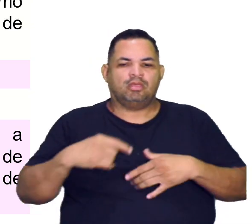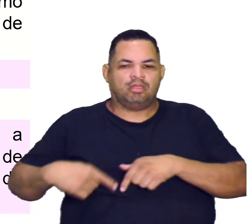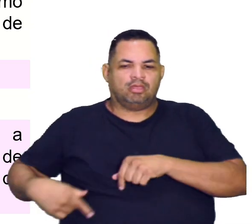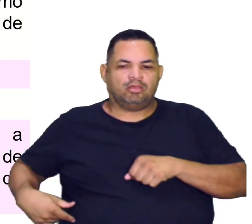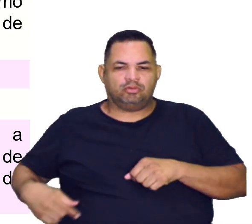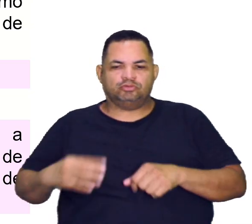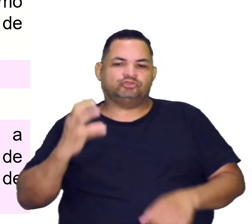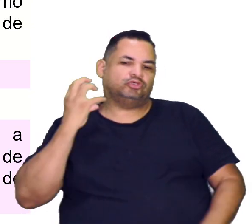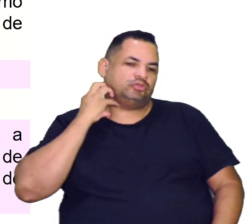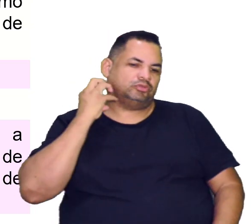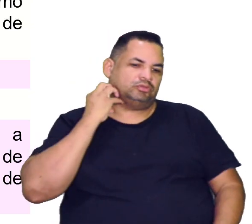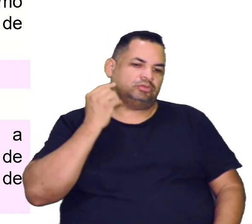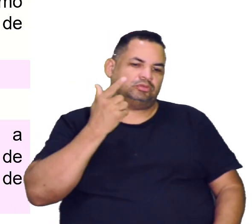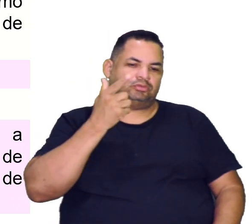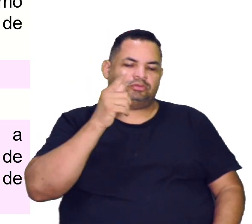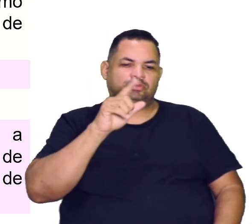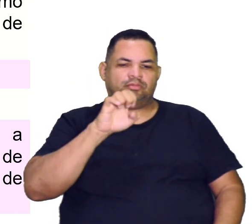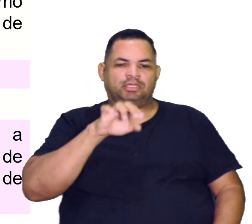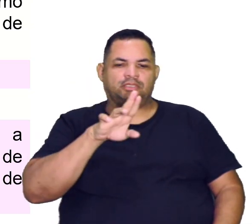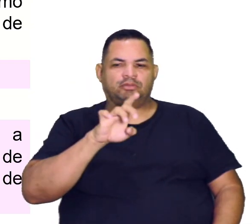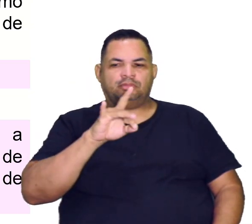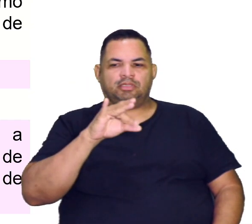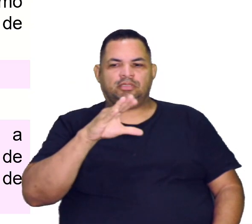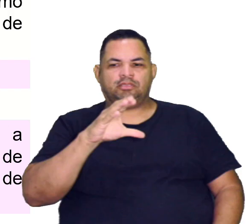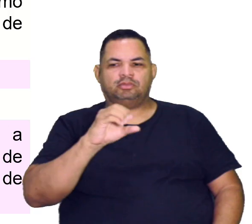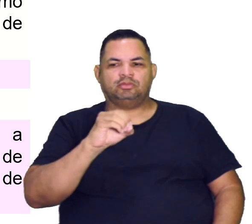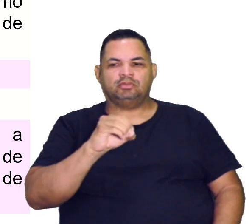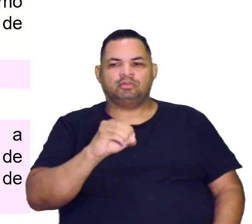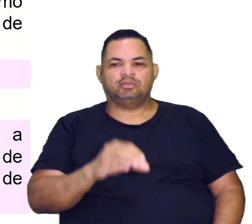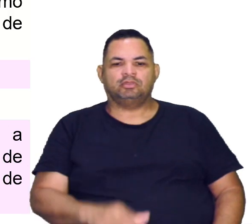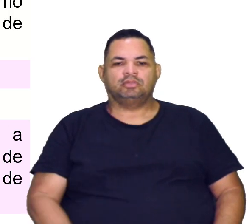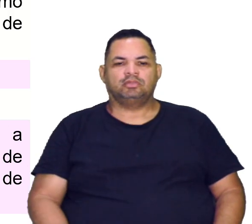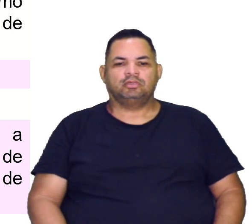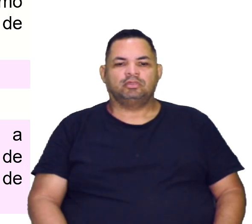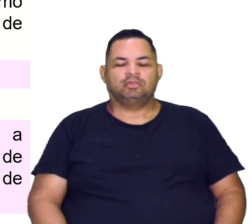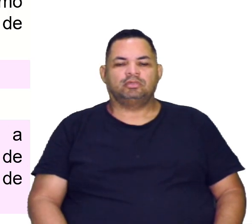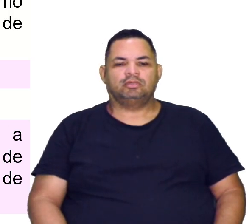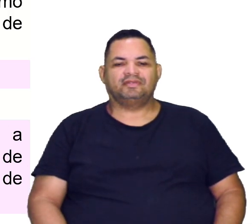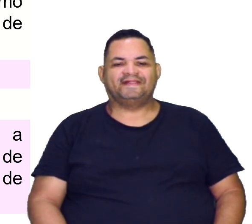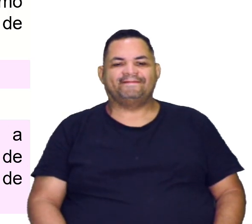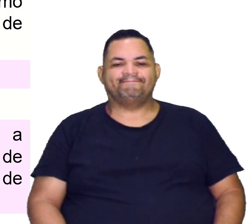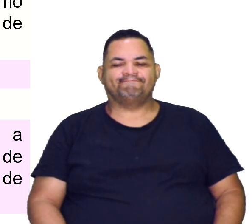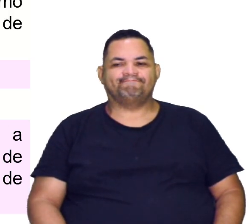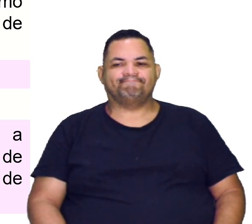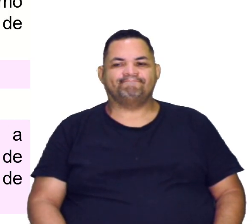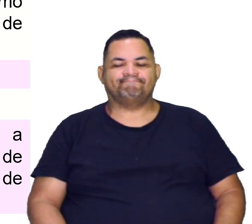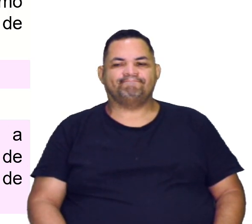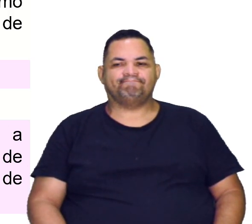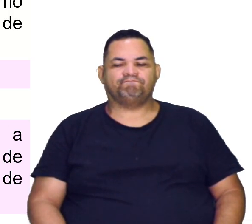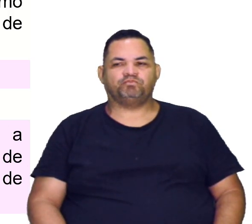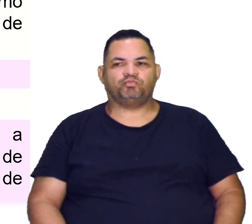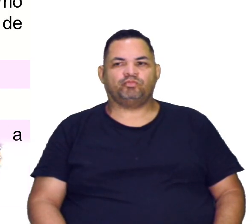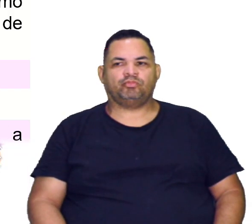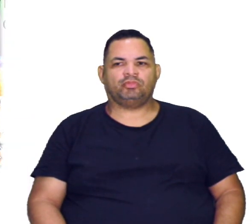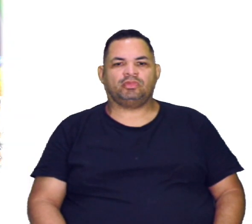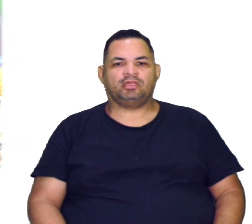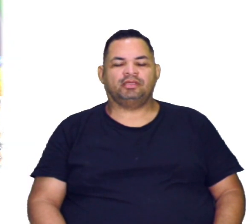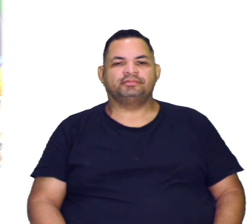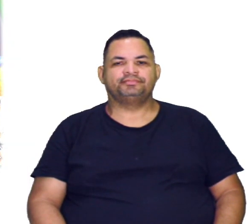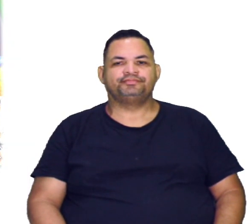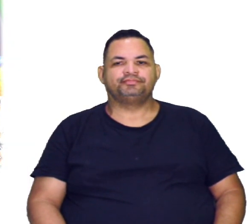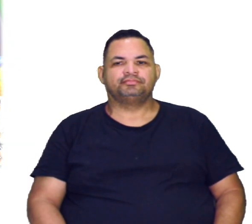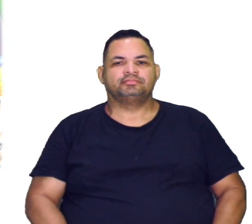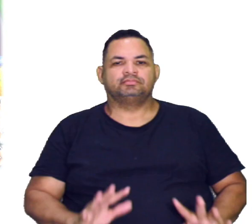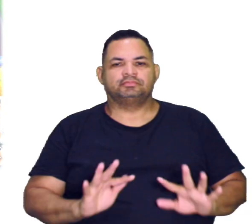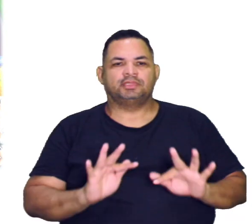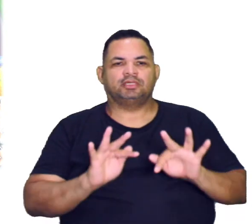esôfago, renal, tireoide e endométrio, tá? Muito bem. Agora a gente já está caminhando